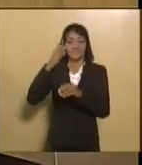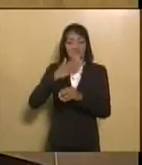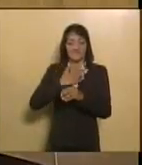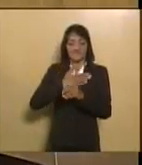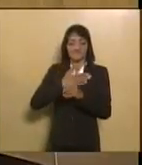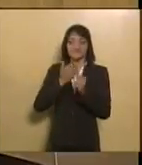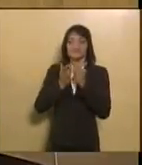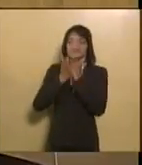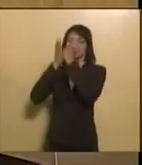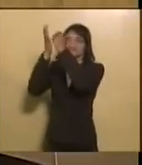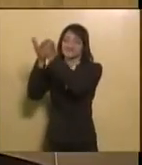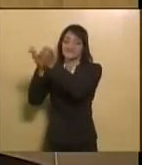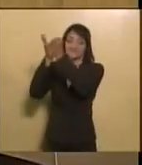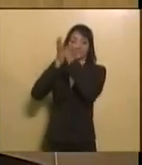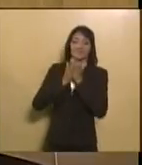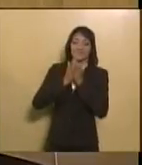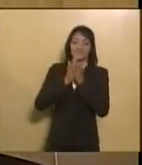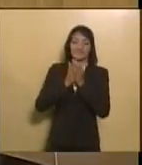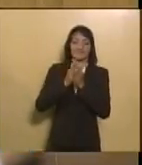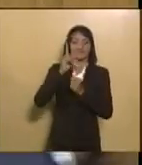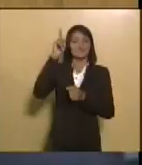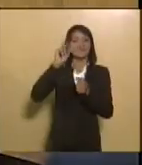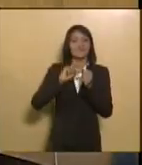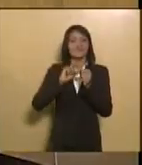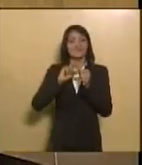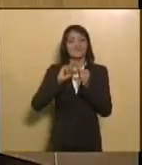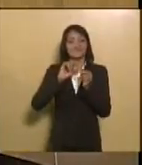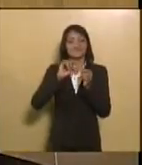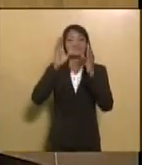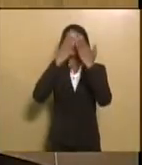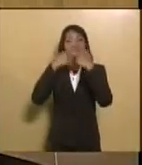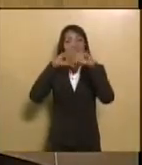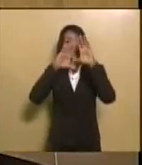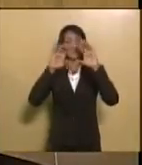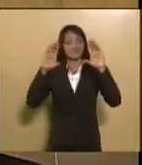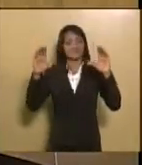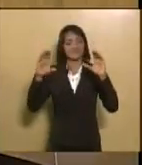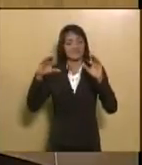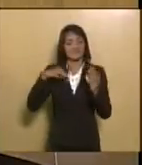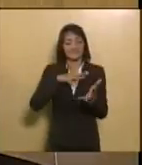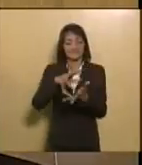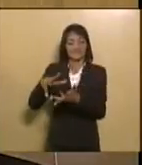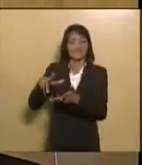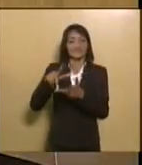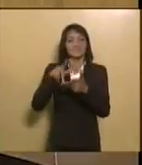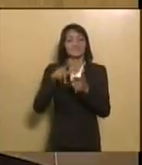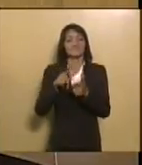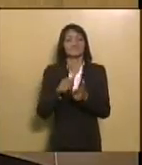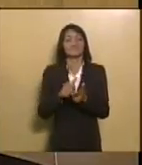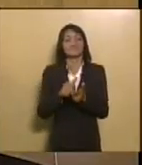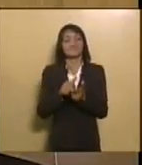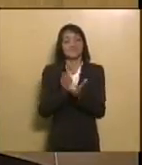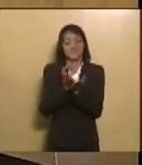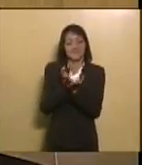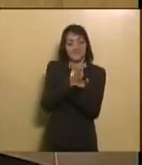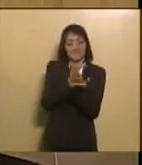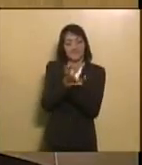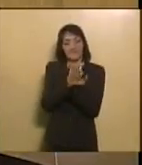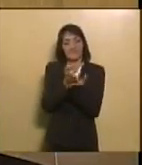do Senhor que fez o céu e a terra. Não deixará vacilar o teu